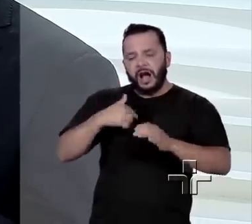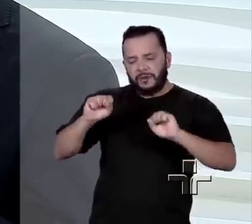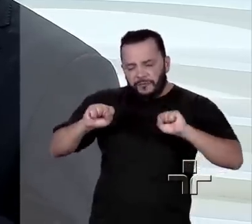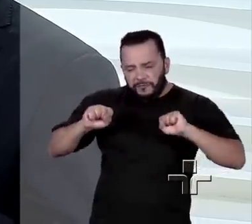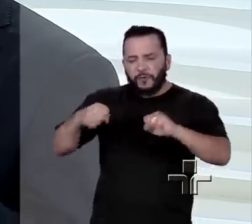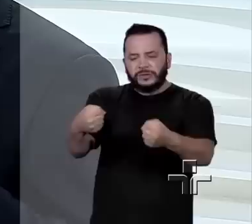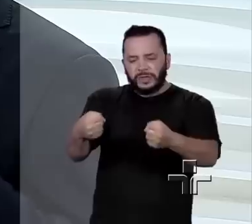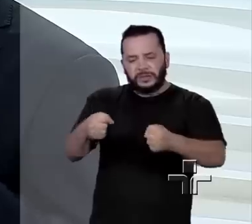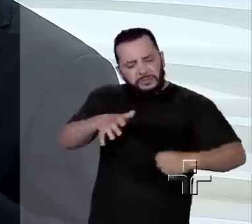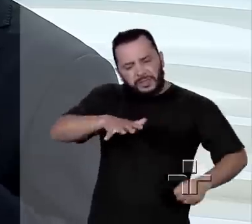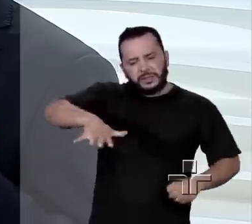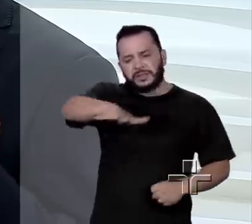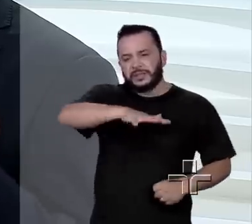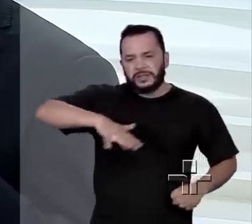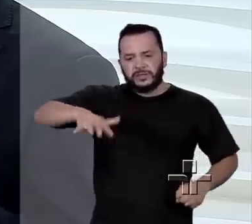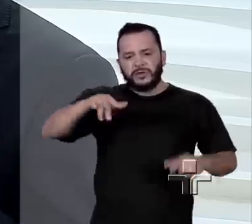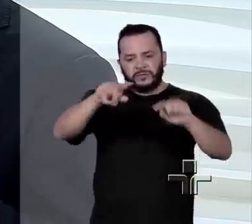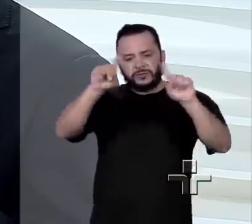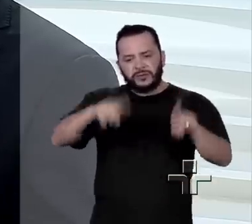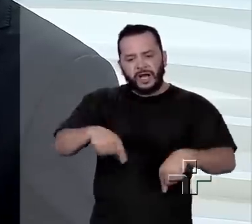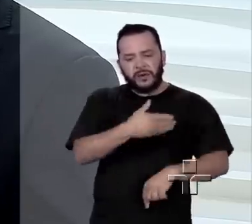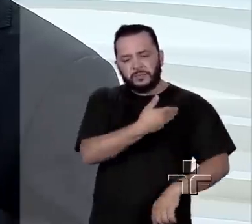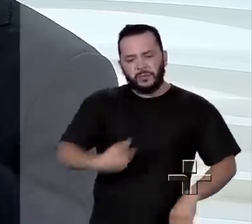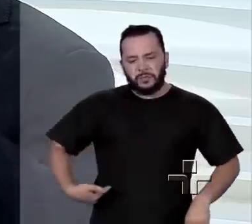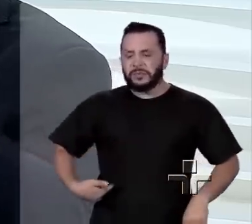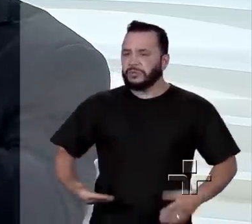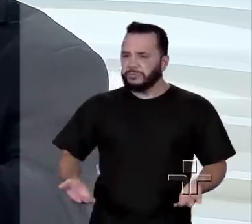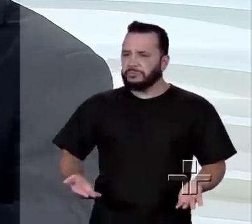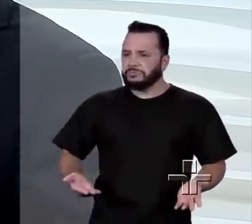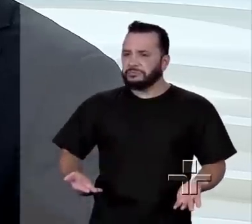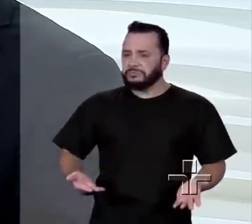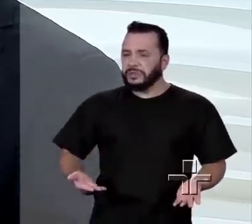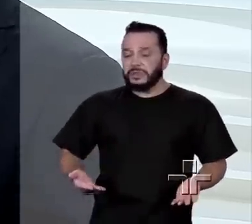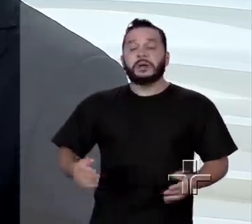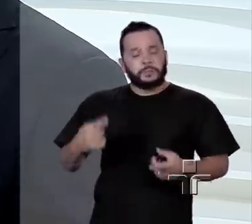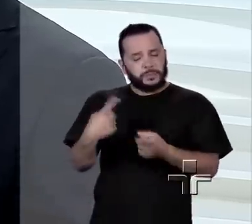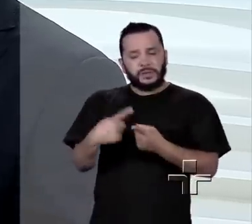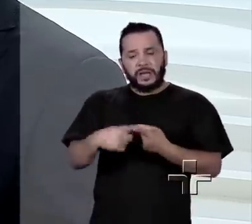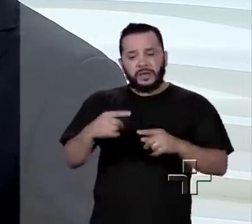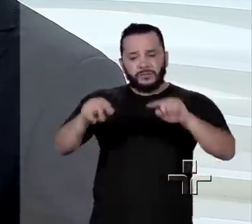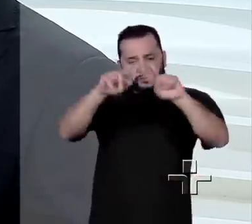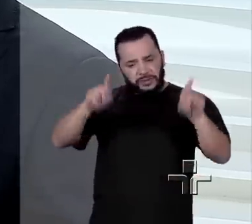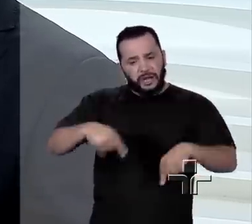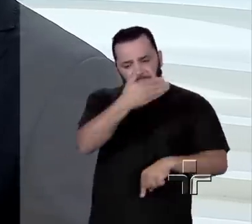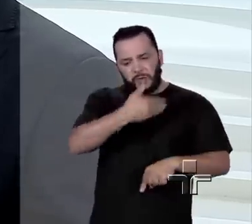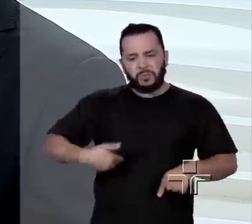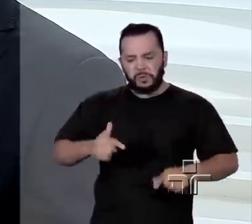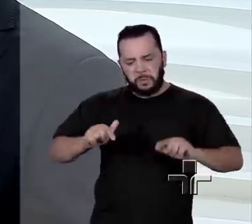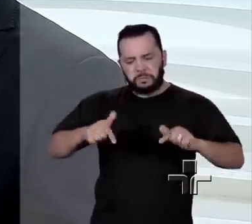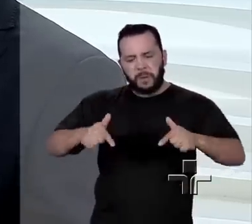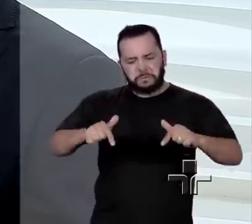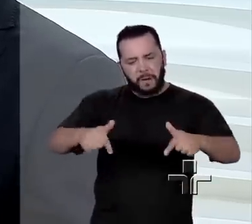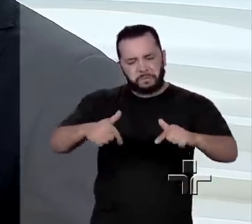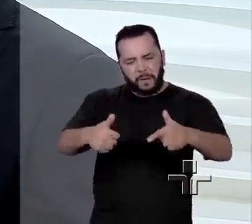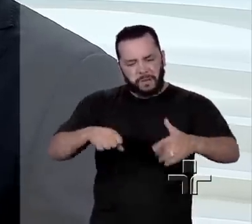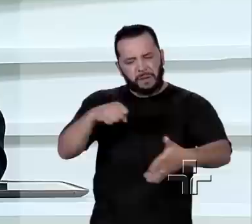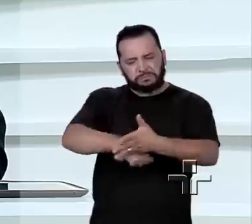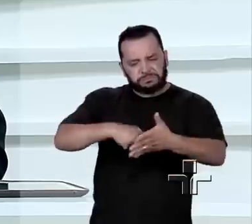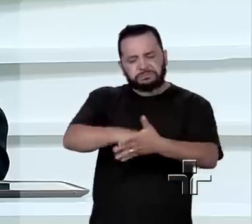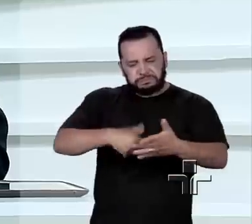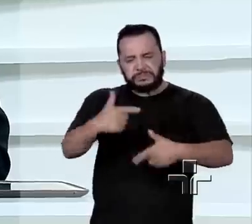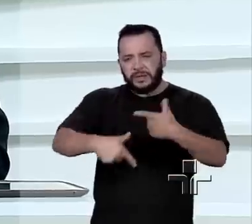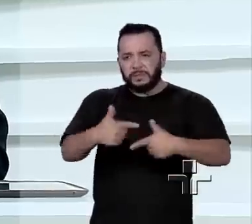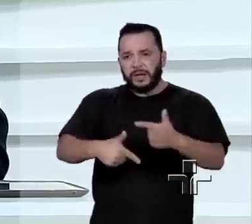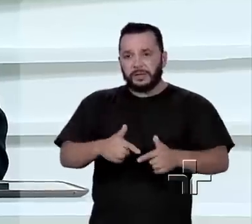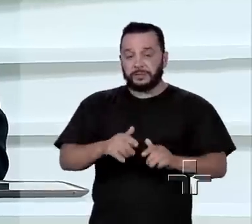dos quadros de prestadores de serviços públicos ao Estado, que é quem faz o Estado acontecer na ponta da linha. Uhum. Senador, a